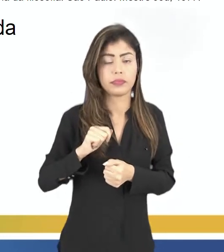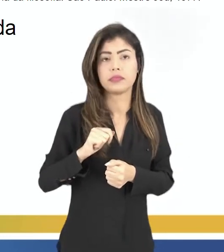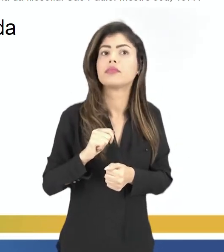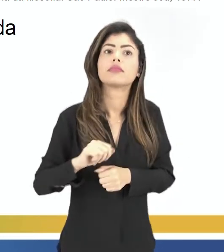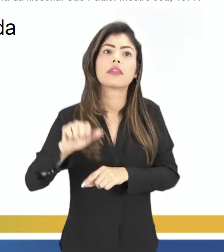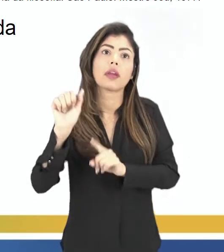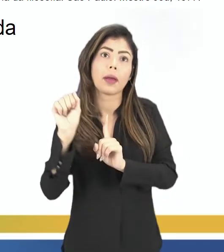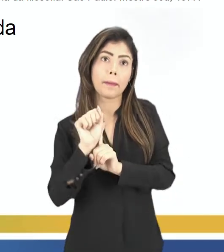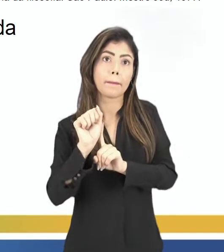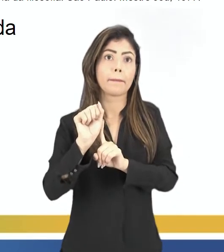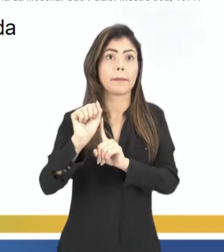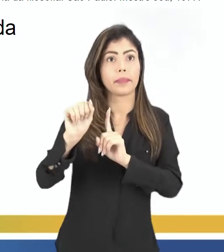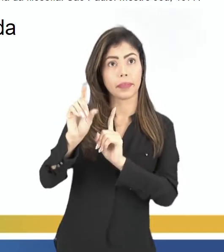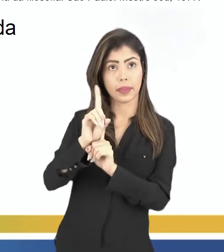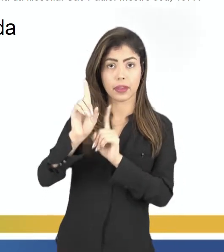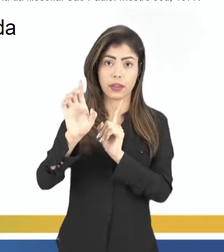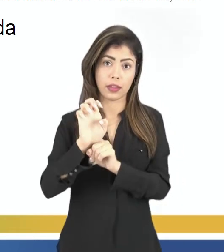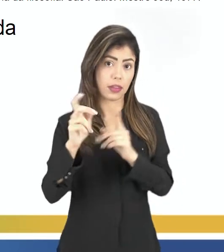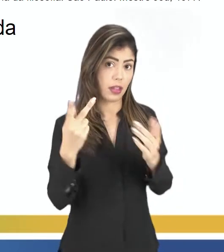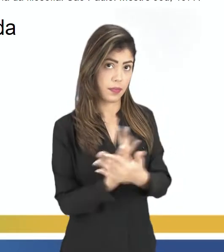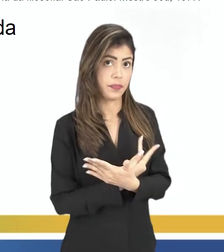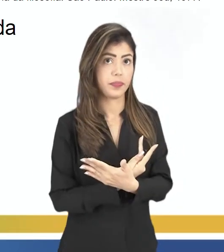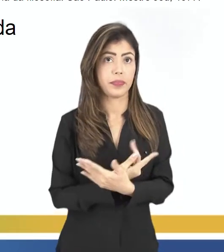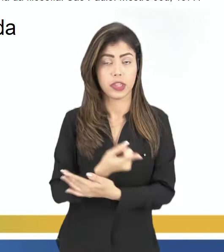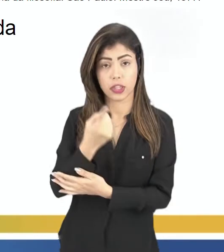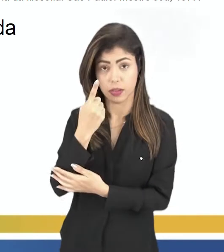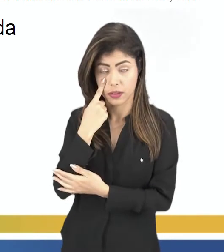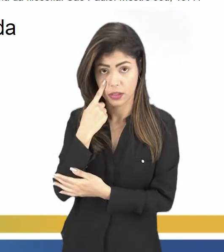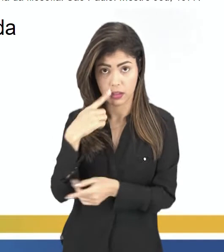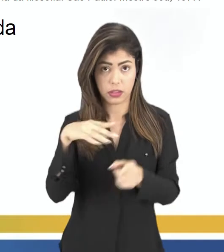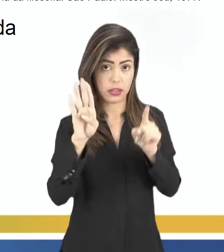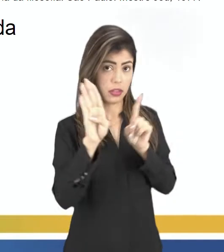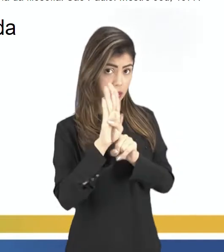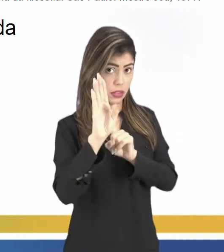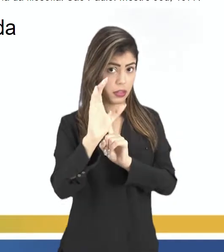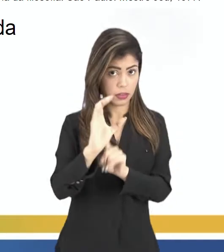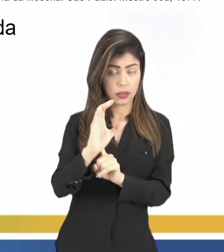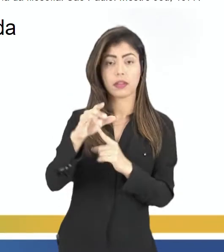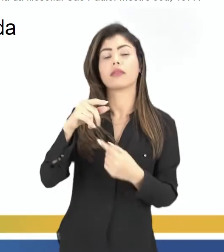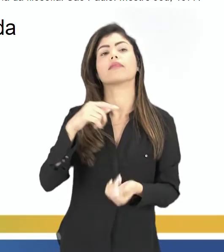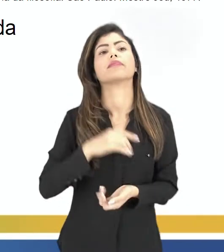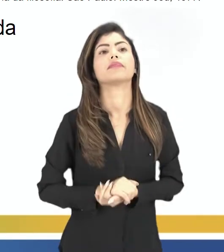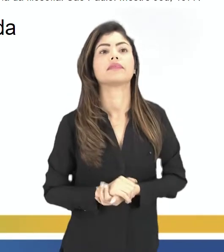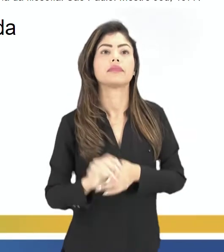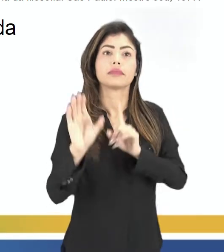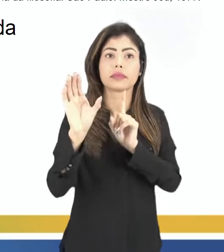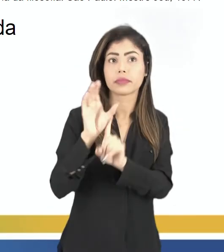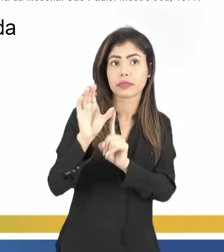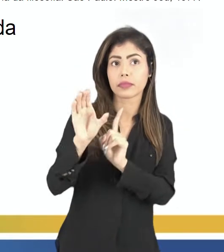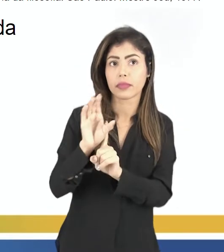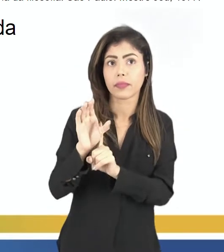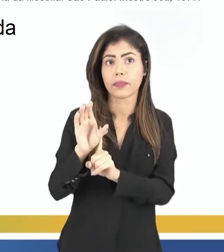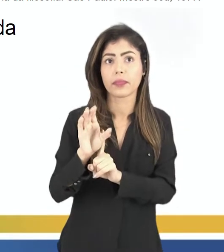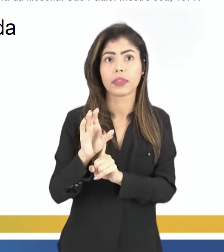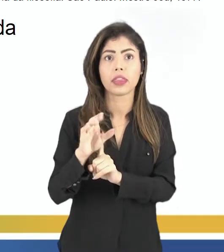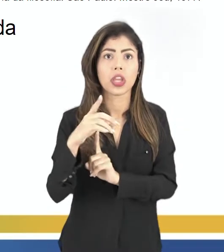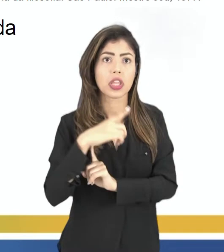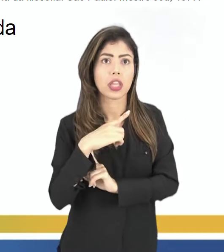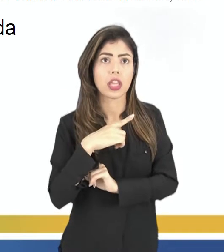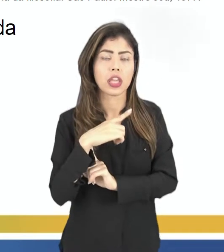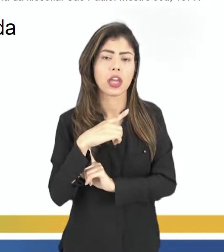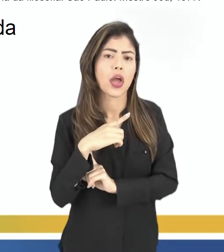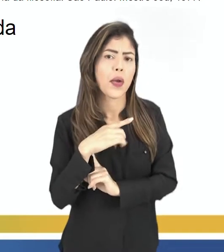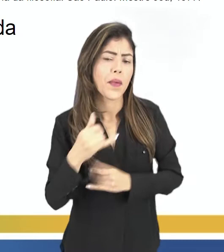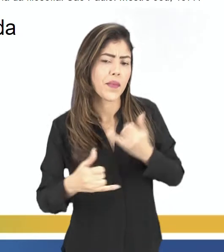Então, a D e a E, não. Vamos examinar a B e a C, porque a C, vocês têm um bordão,